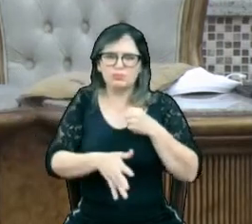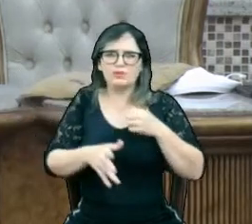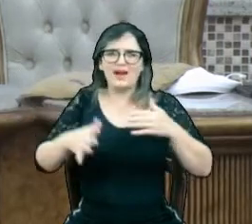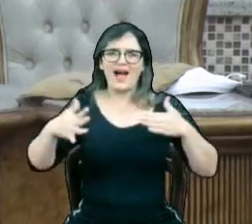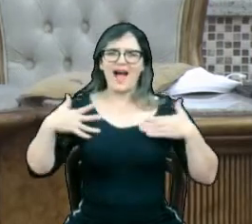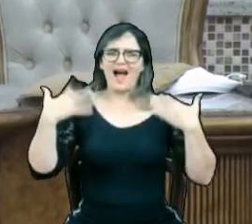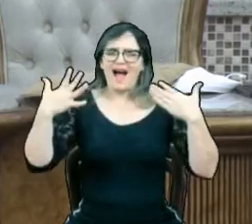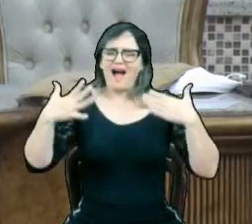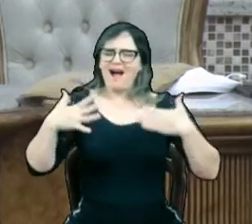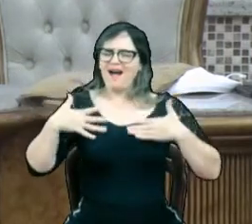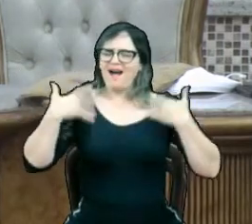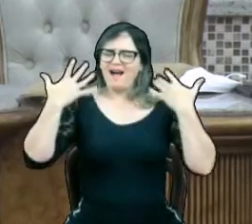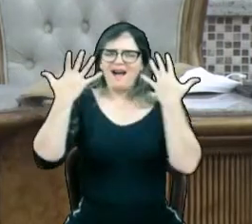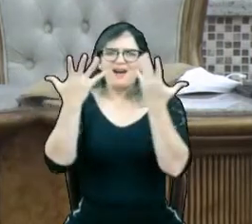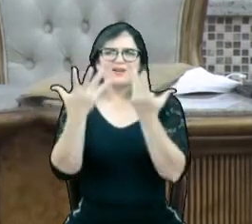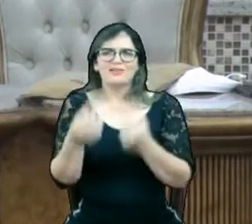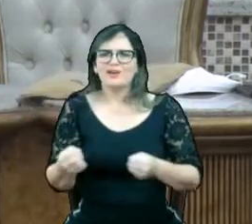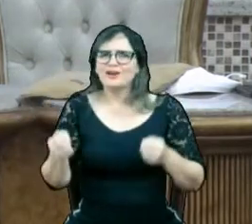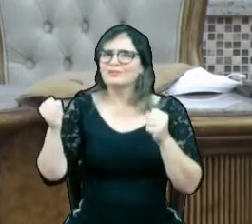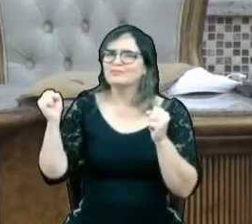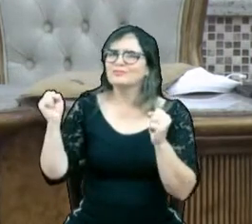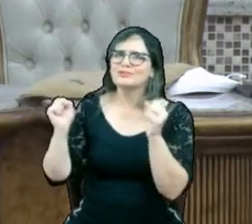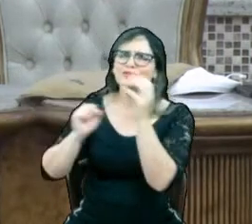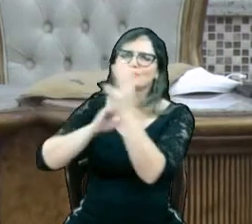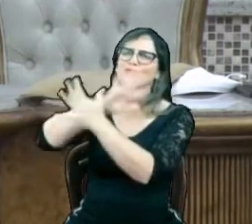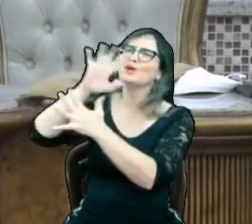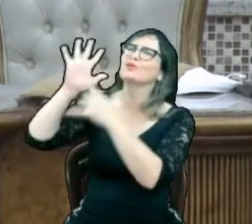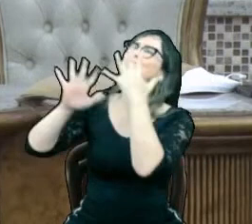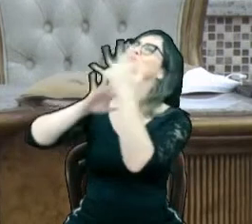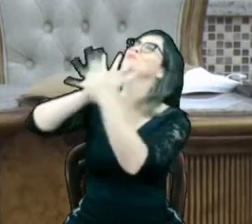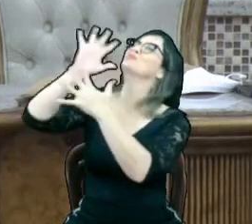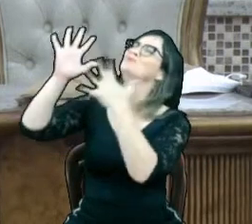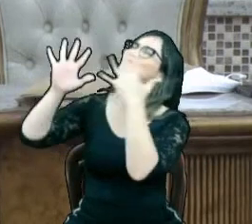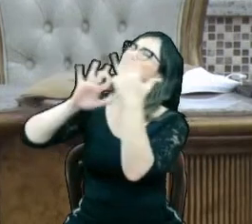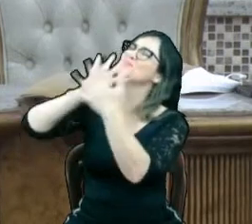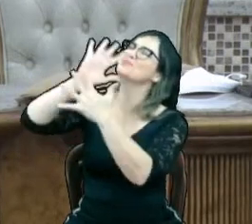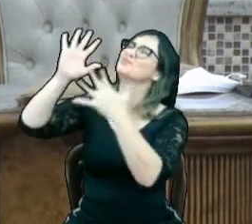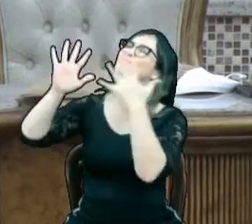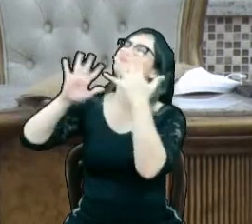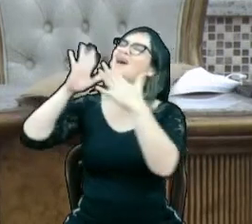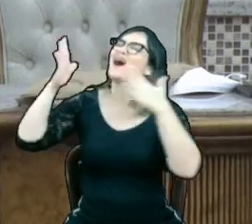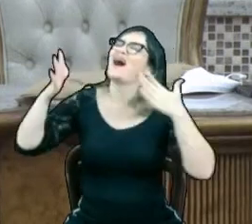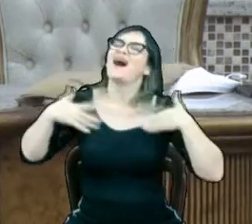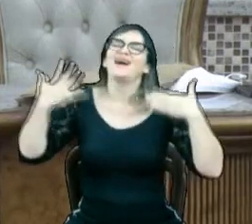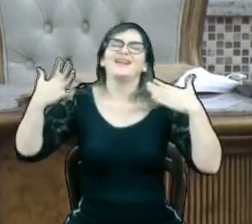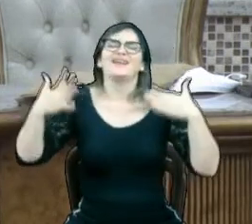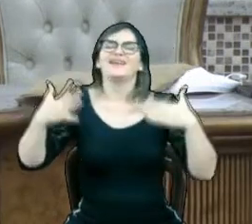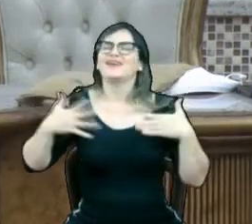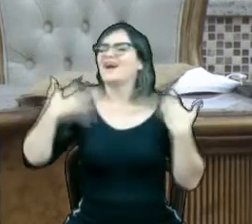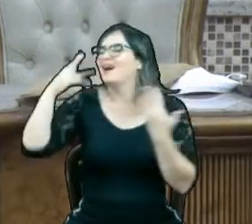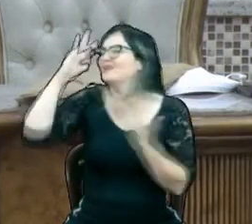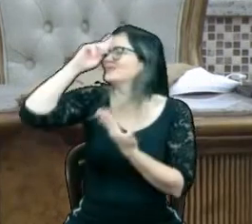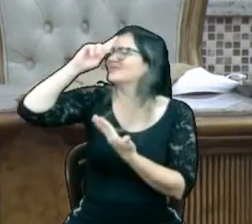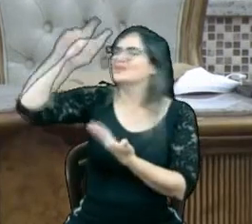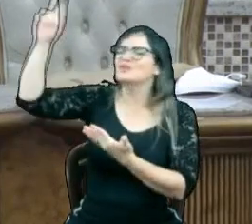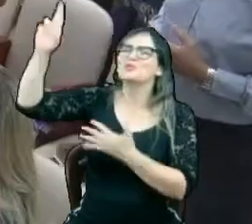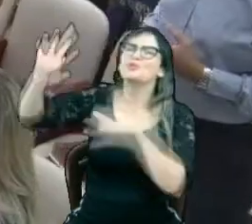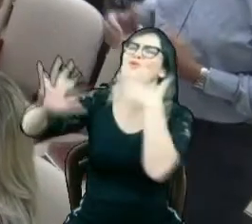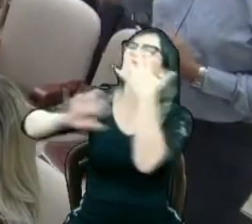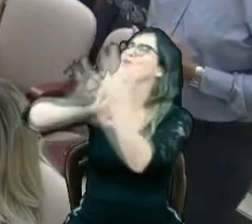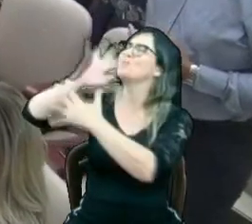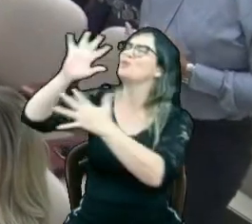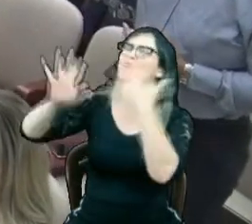que nós temos deixe o espírito santo O Mover em teu coração aqui hoje ou Aleluia